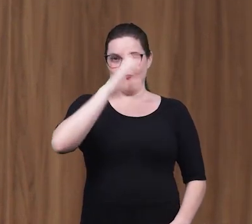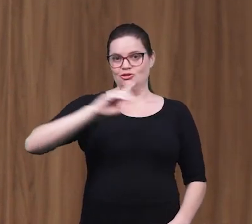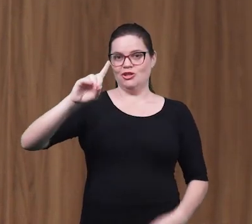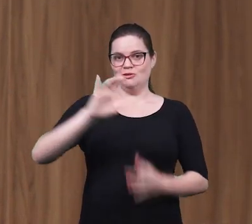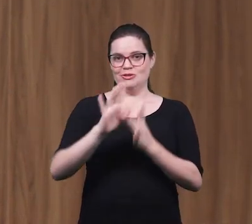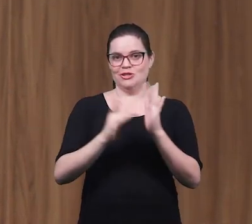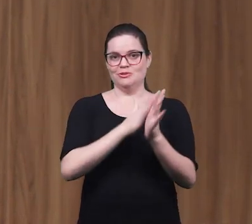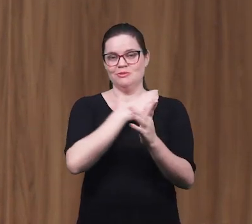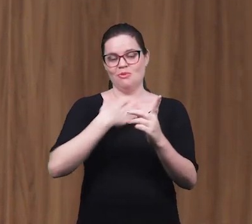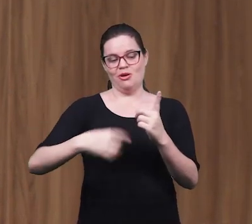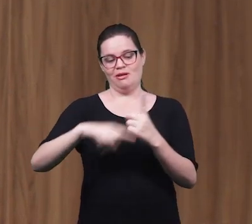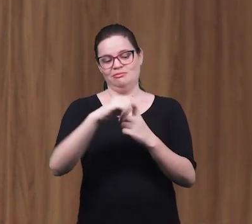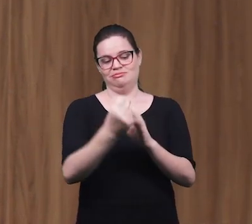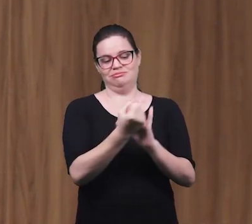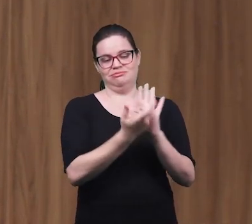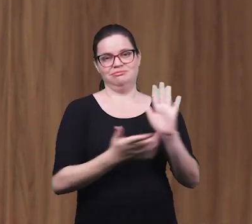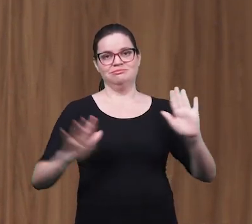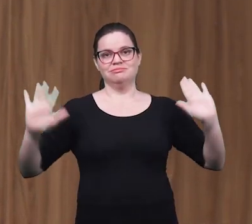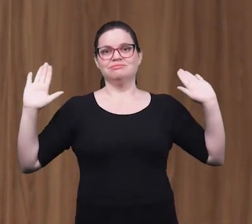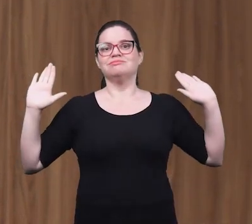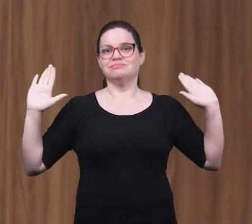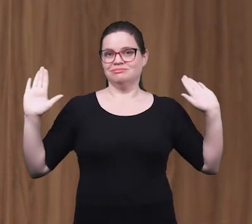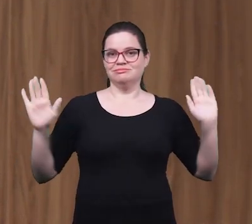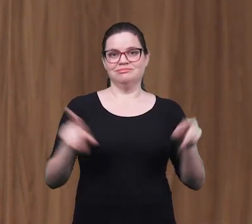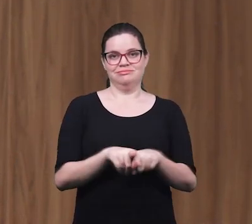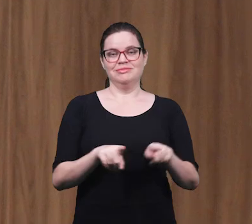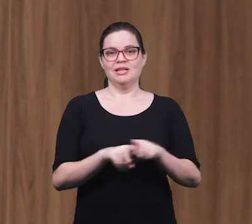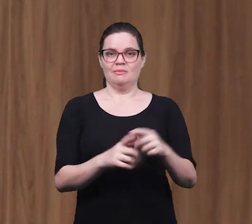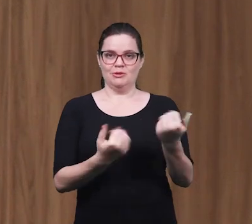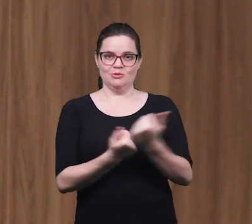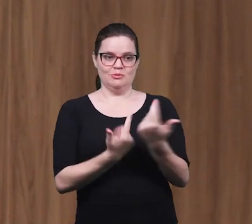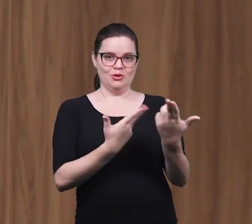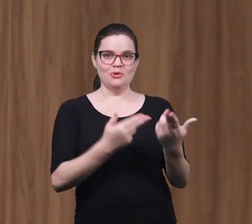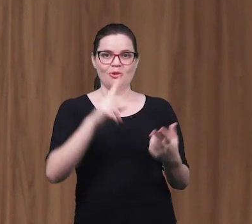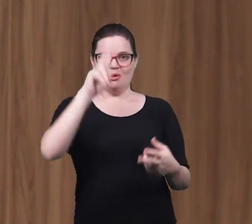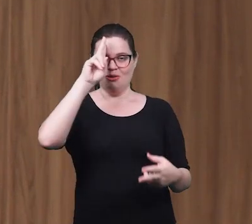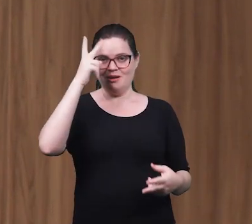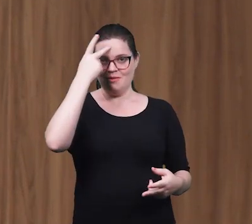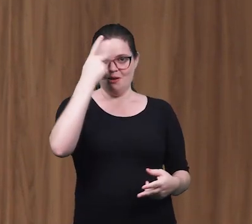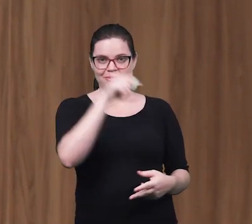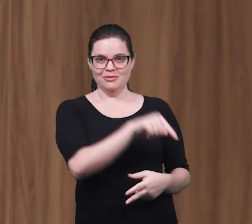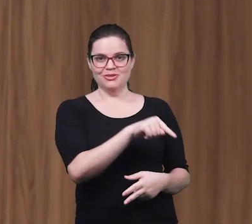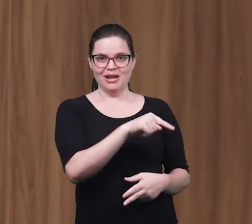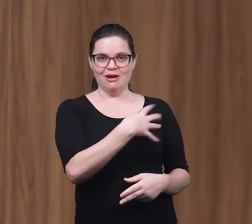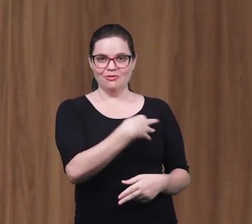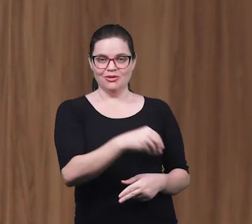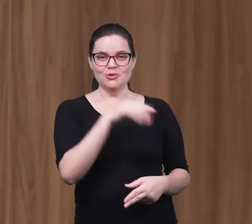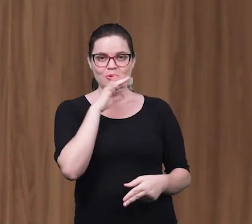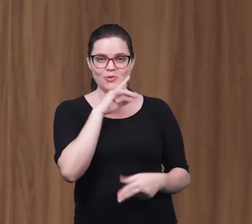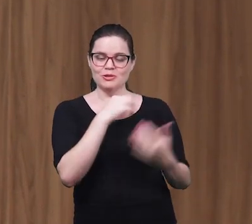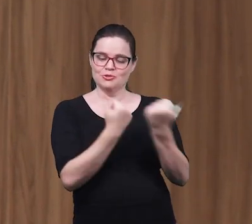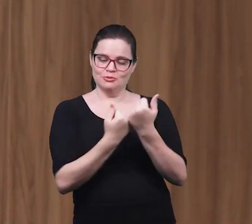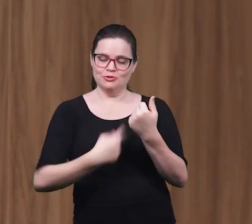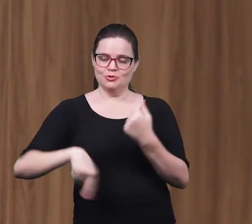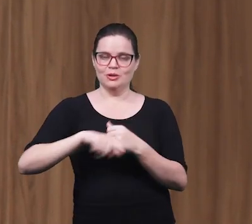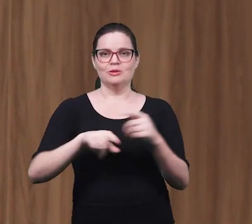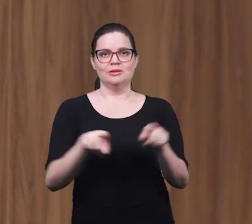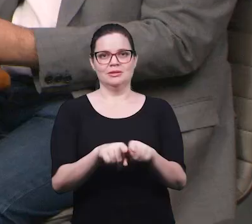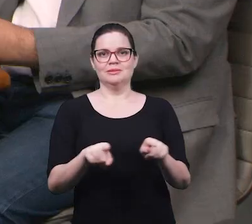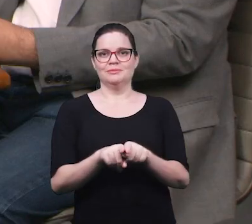aqui de morrer no lugar do filho rebelde, ele também assumiu aqui a condição de maldito no nosso lugar. No nosso